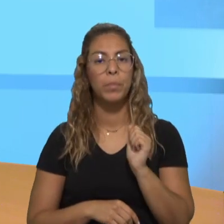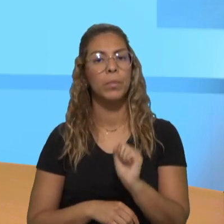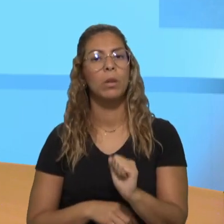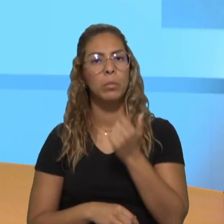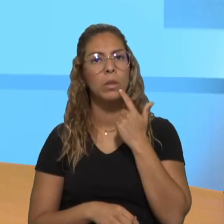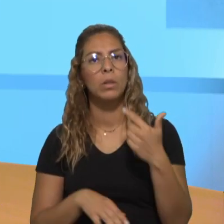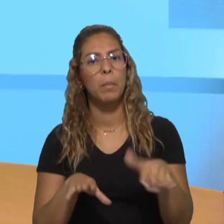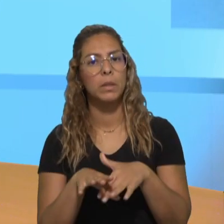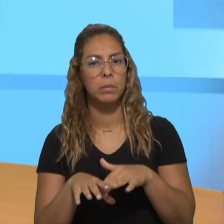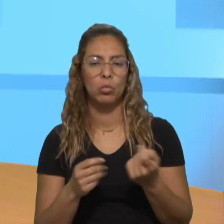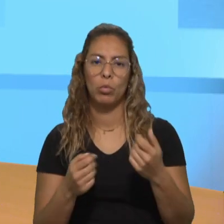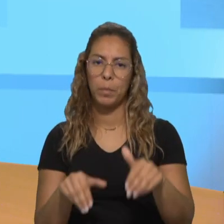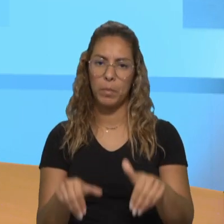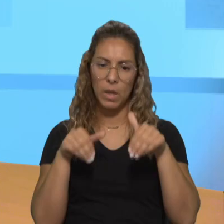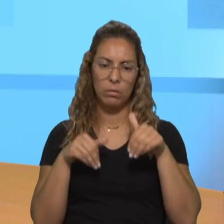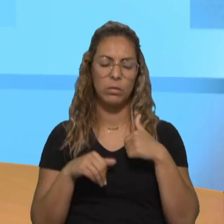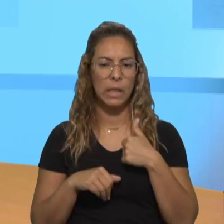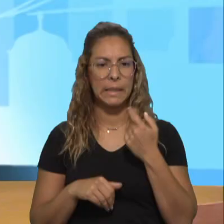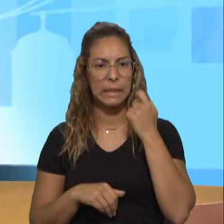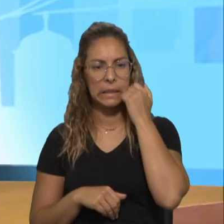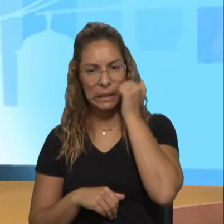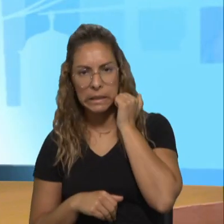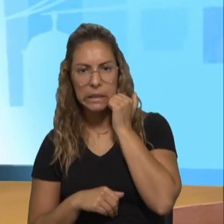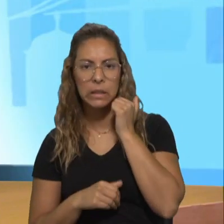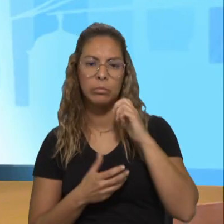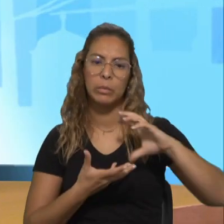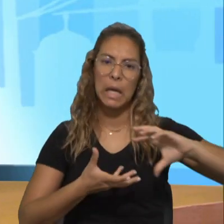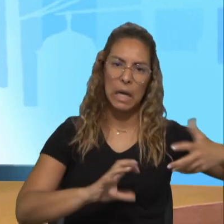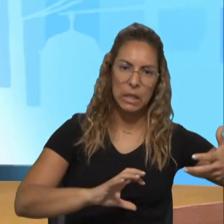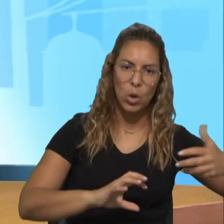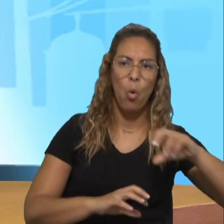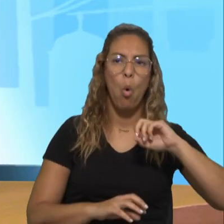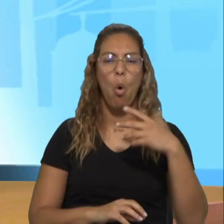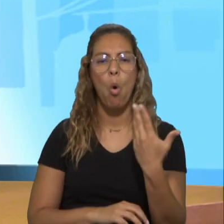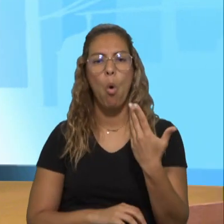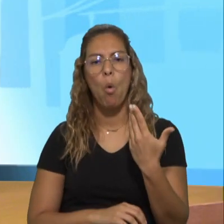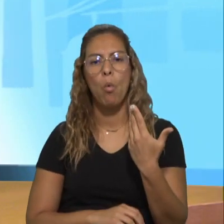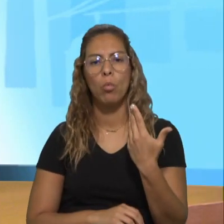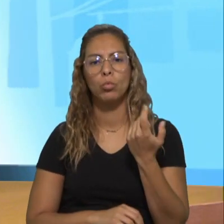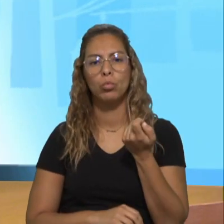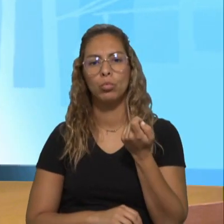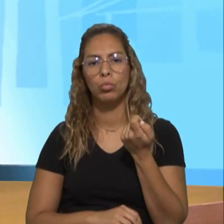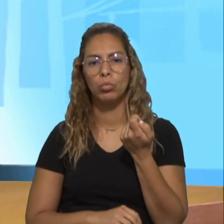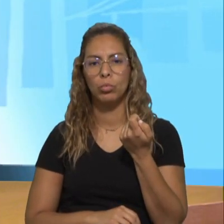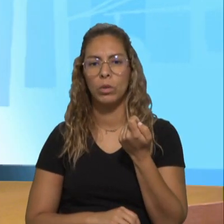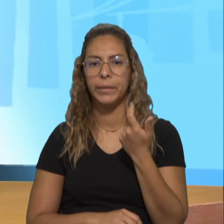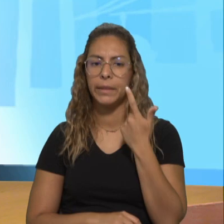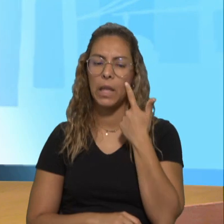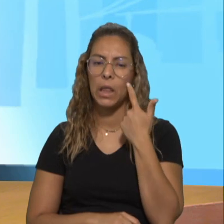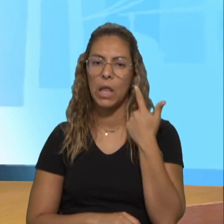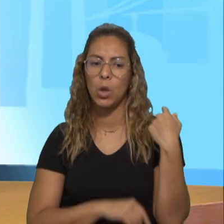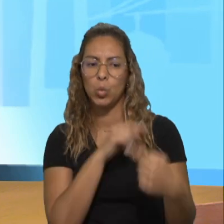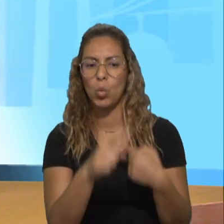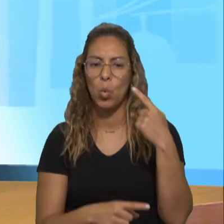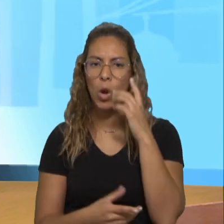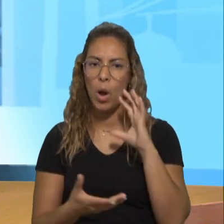pergunto-te, há de facto uma crise de participação ou de alguma forma há um esvaziamento daquilo que são as formas tradicionais de